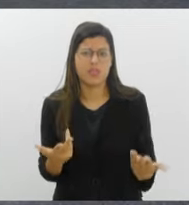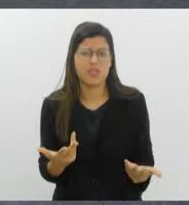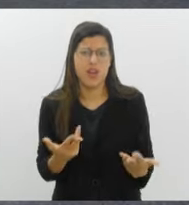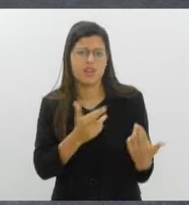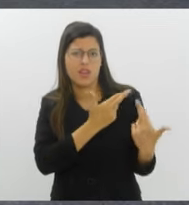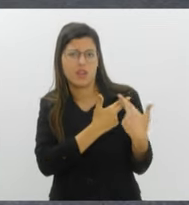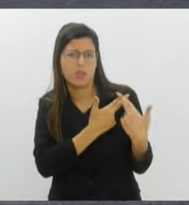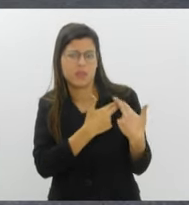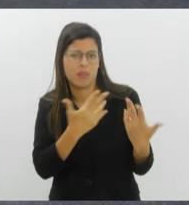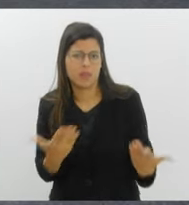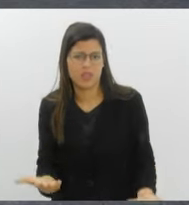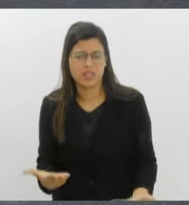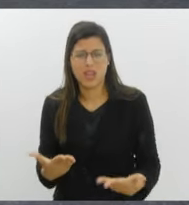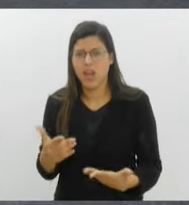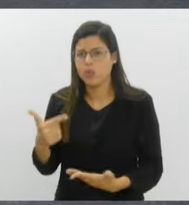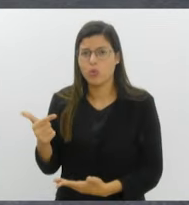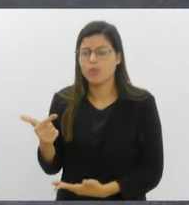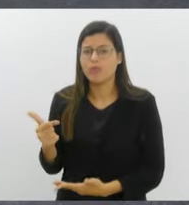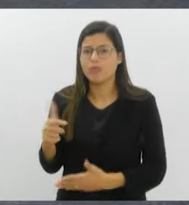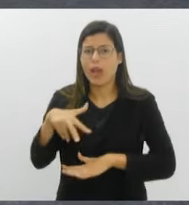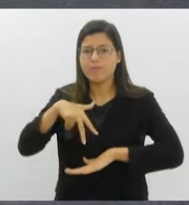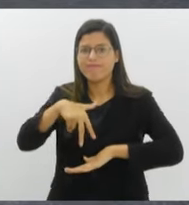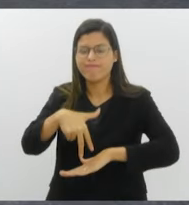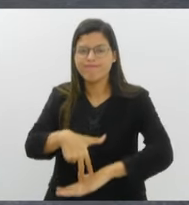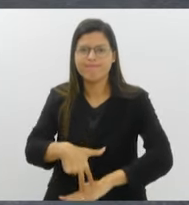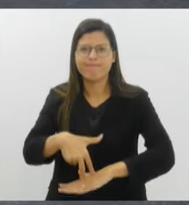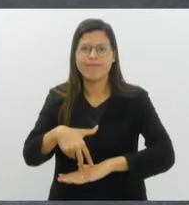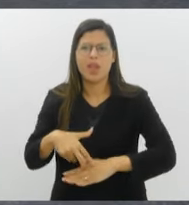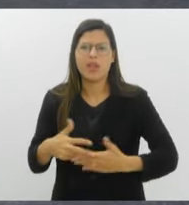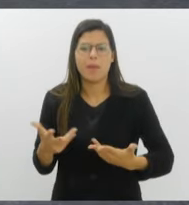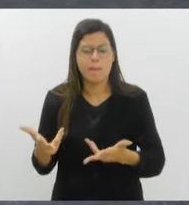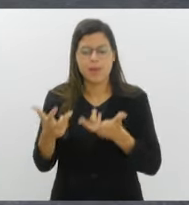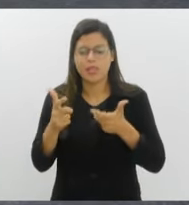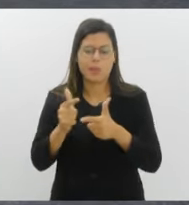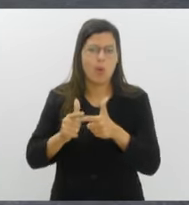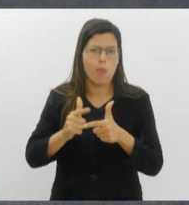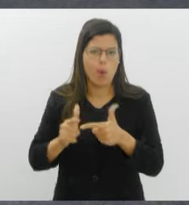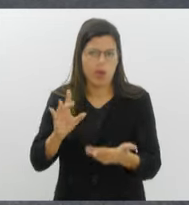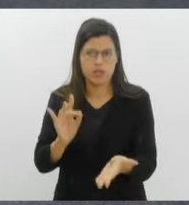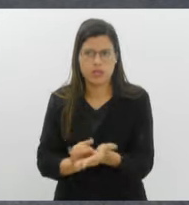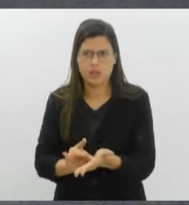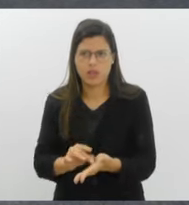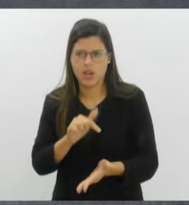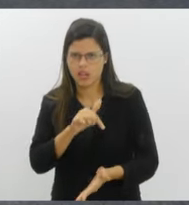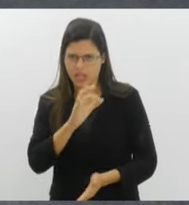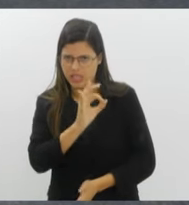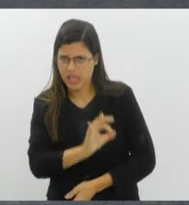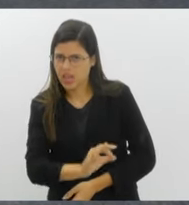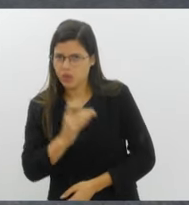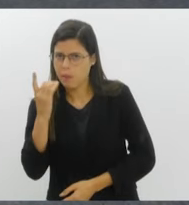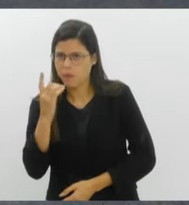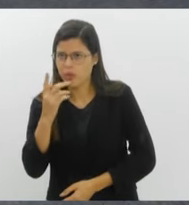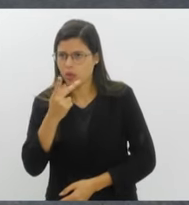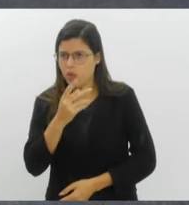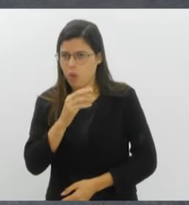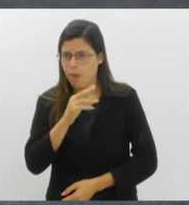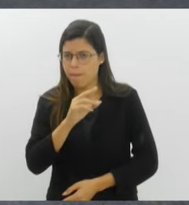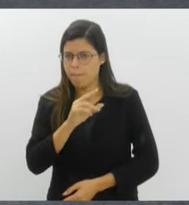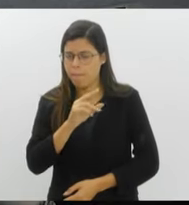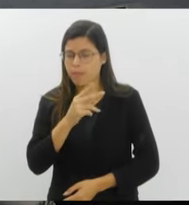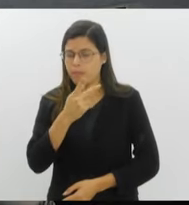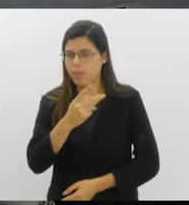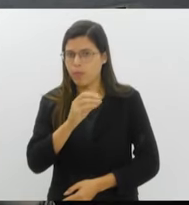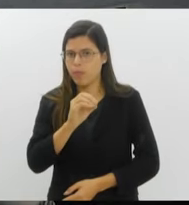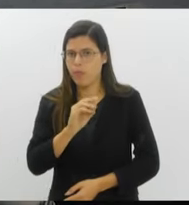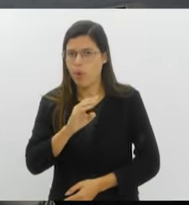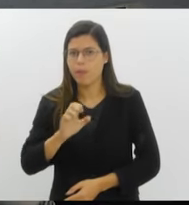E ele não tem a hombridade, a decência de encarar o problema como é de verdade. E ele está certo, deputado Poubel. Ele não falou do cavalo